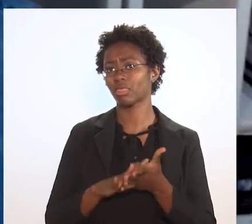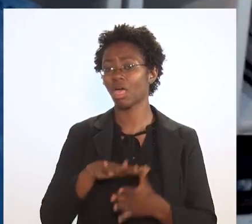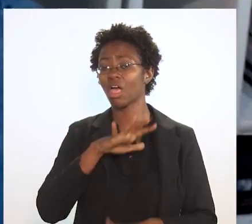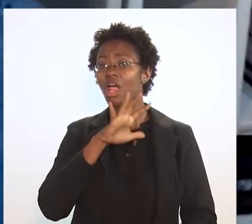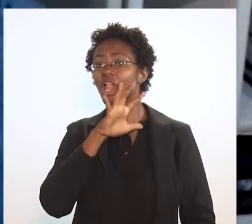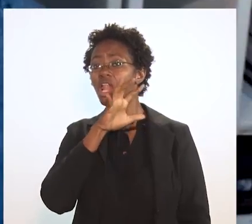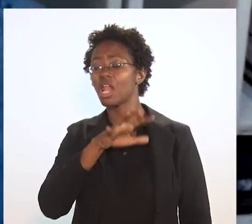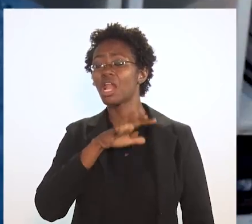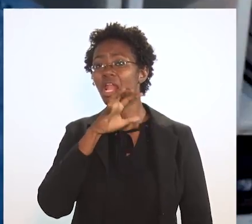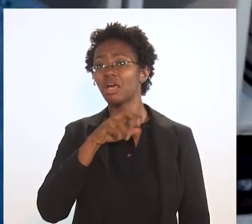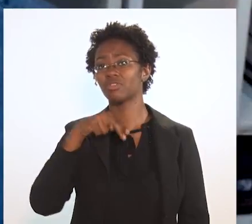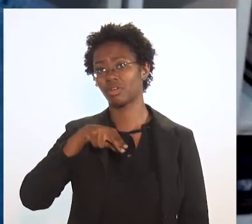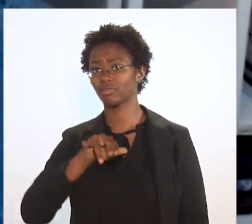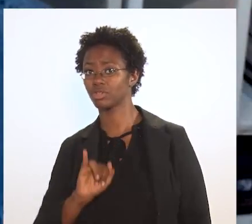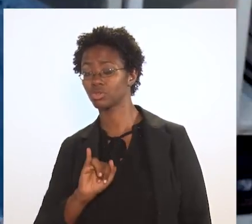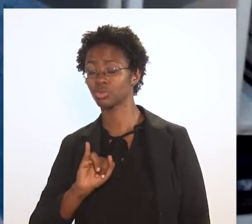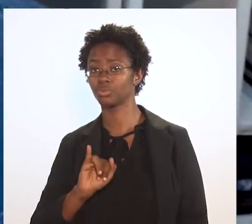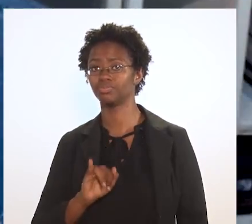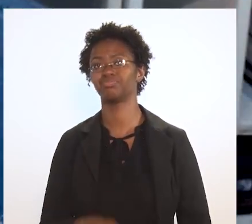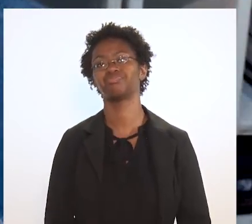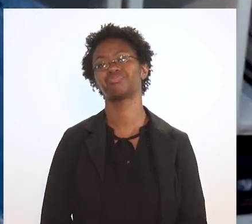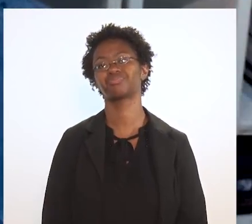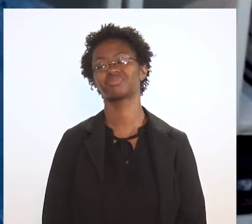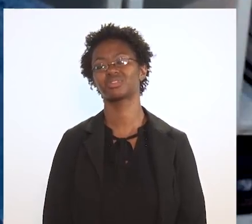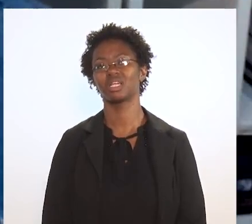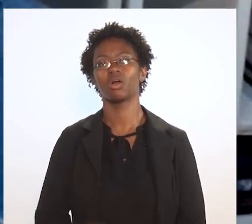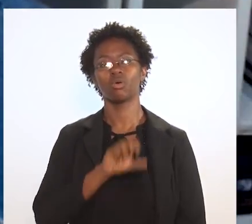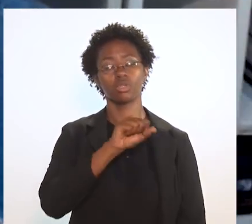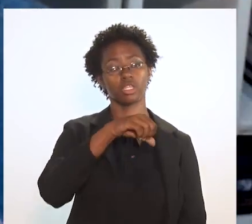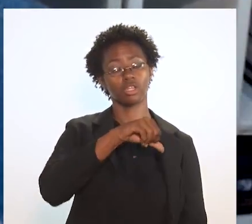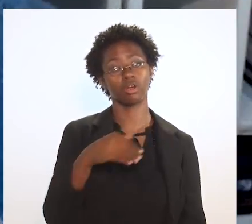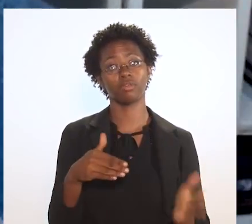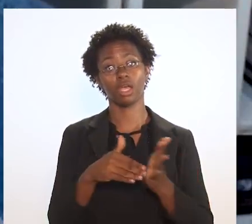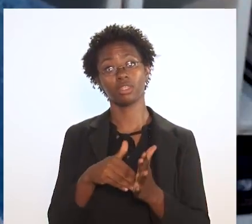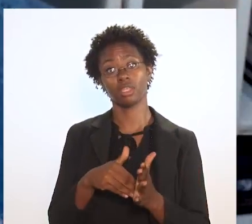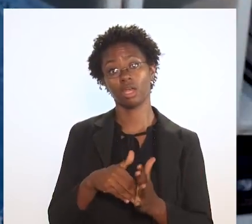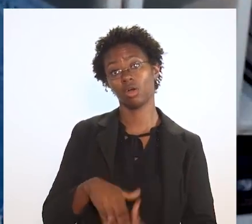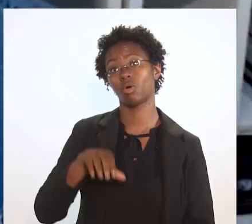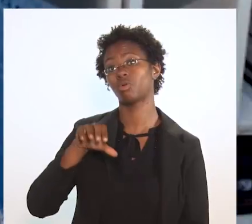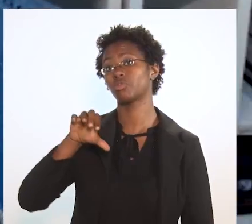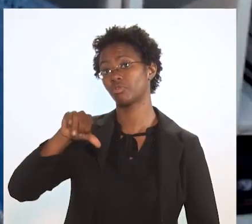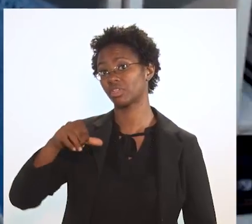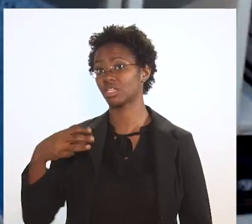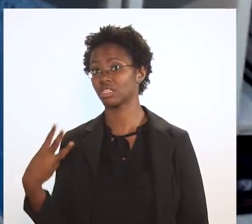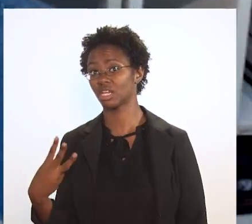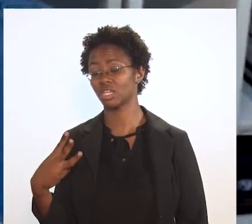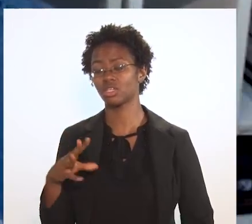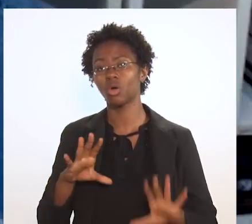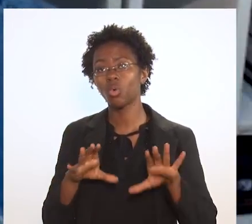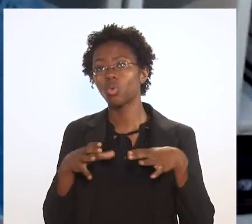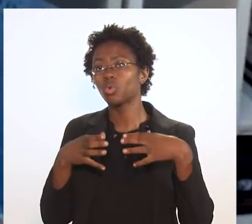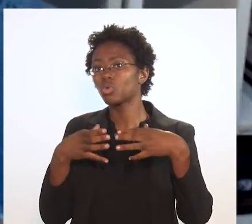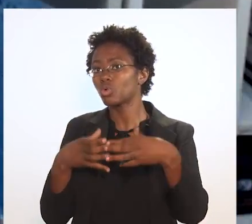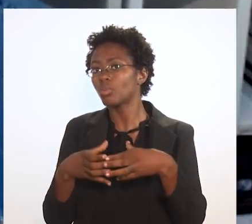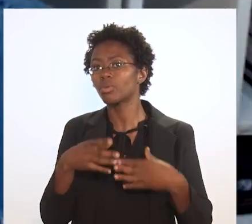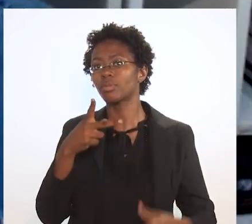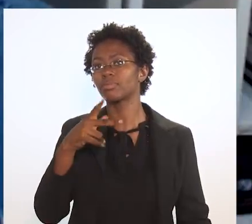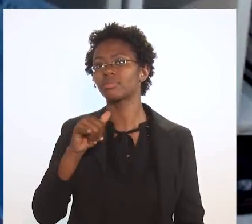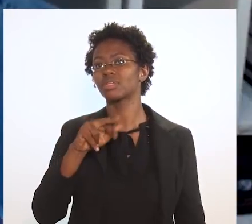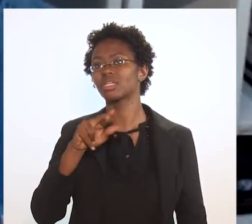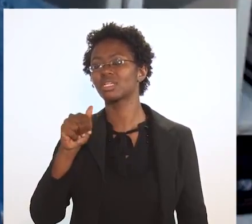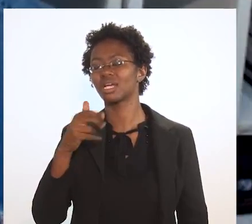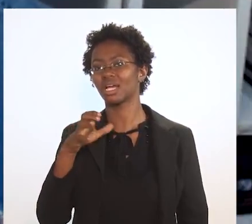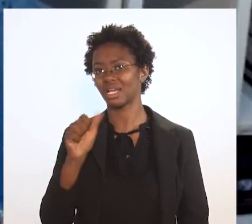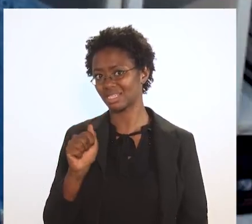Nova Iguaçu, Paulo Tenente. De 89 a 93, integrou o famoso grupo Pirraça, contribuindo